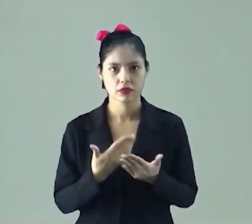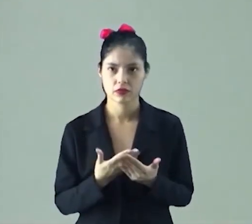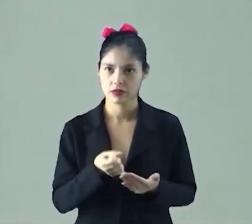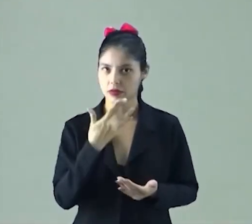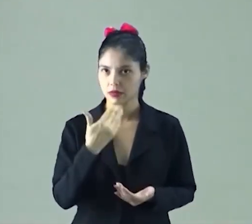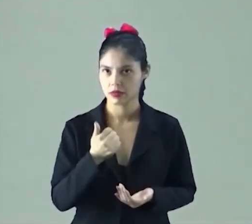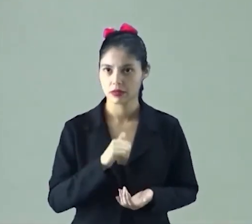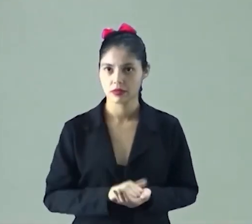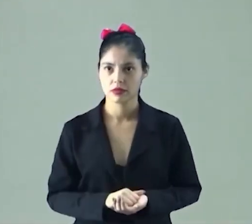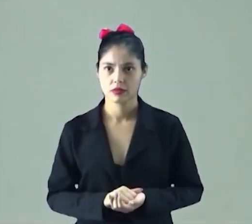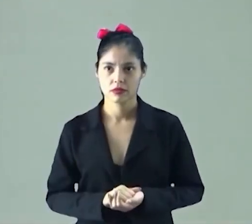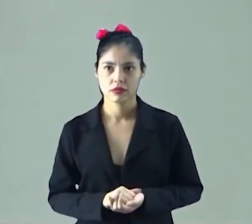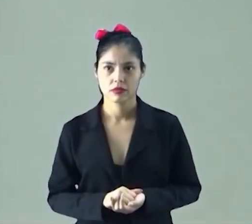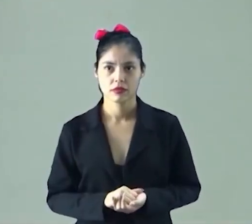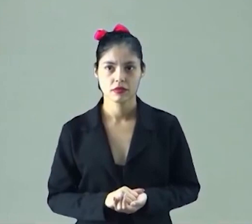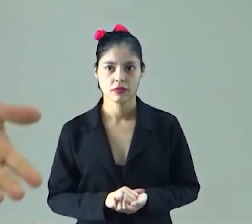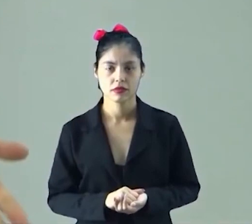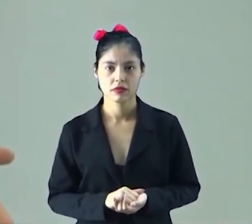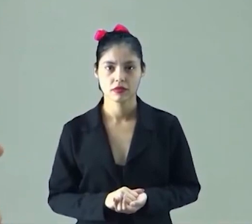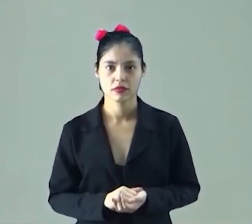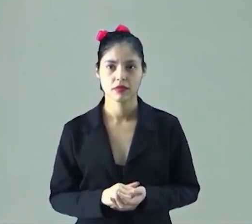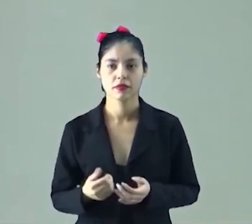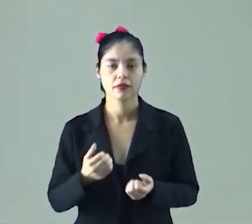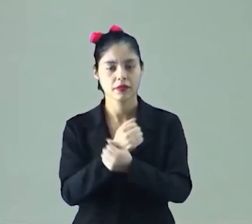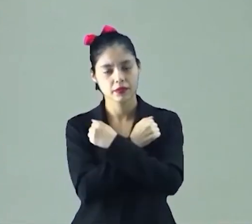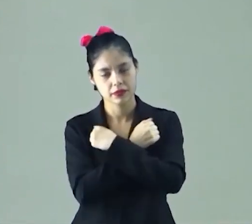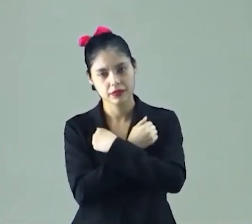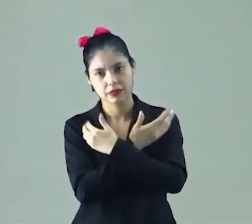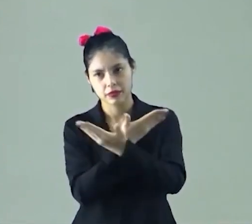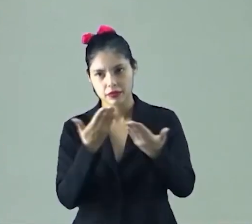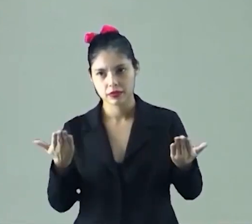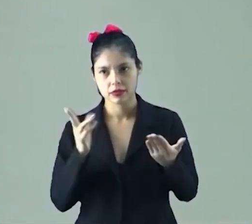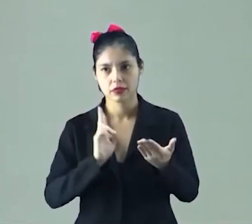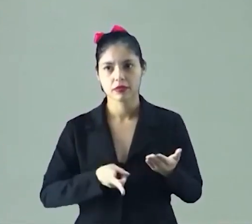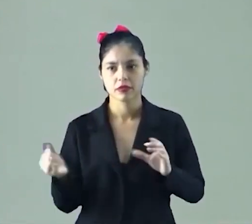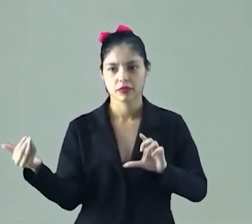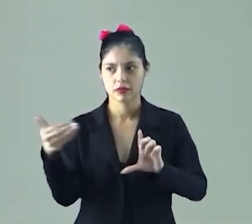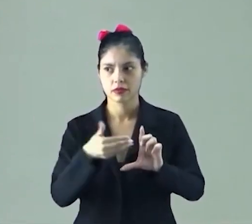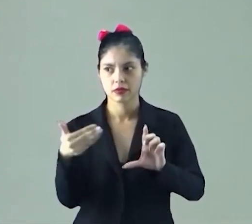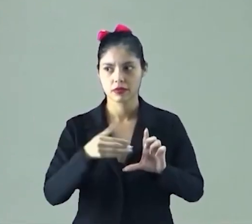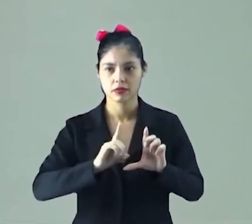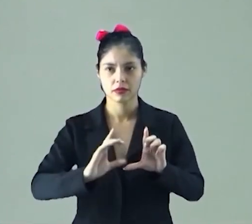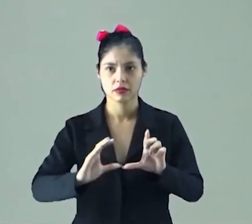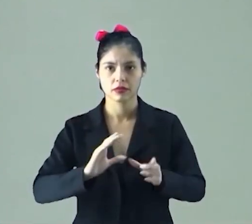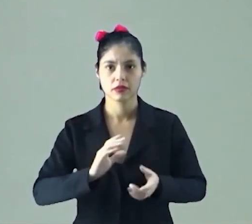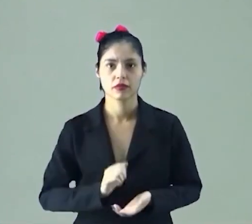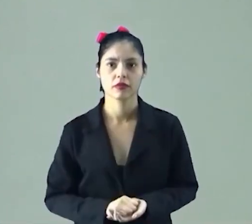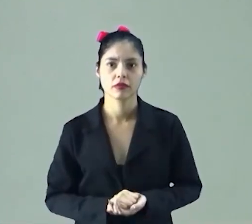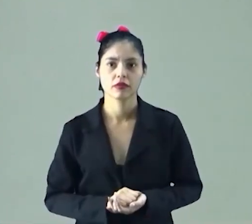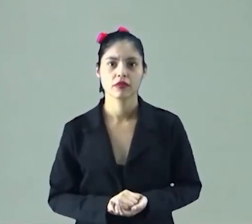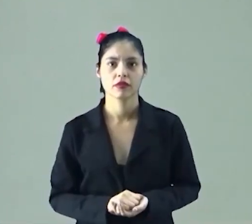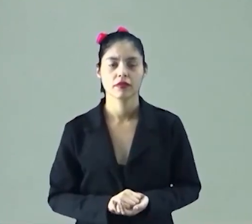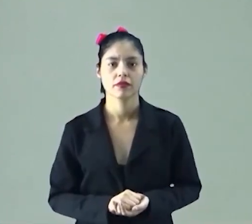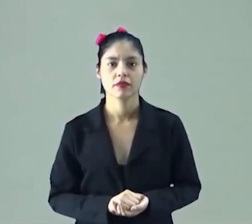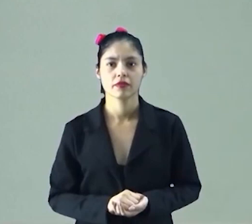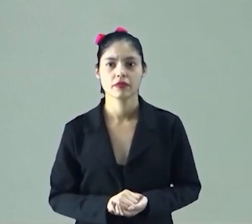estudos. Tudo bem? Então a gente deixa aqui um forte abraço a vocês, continue acessando a nossa plataforma,